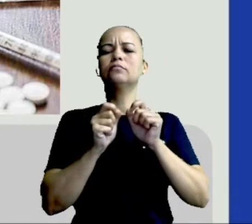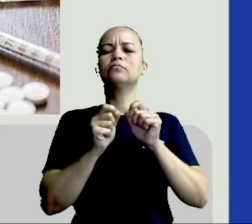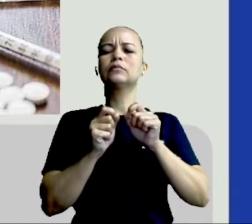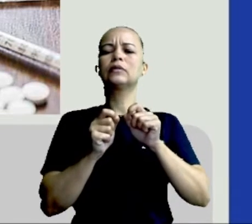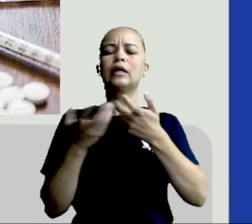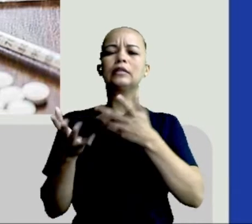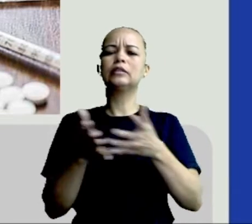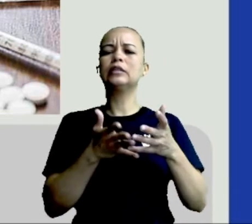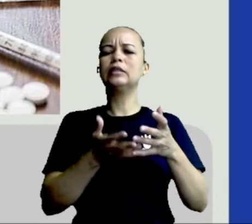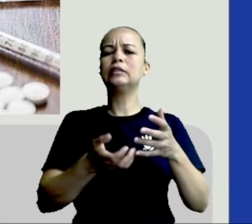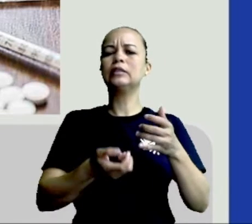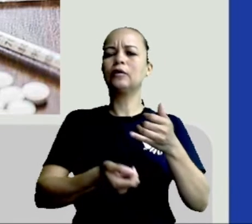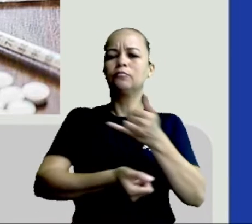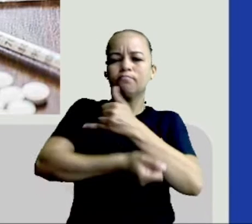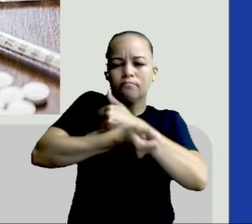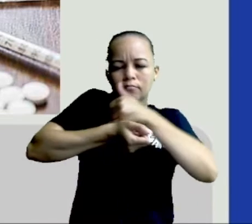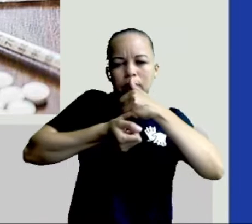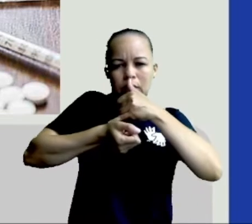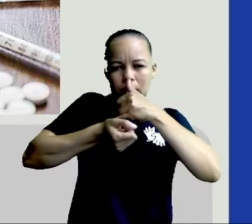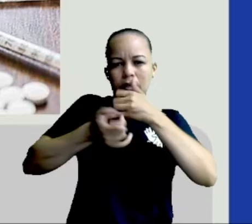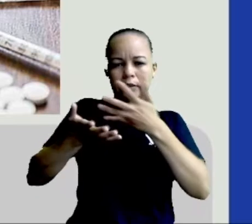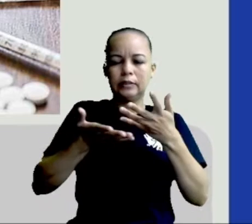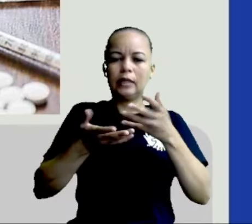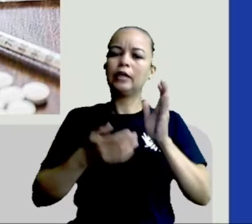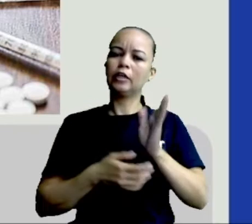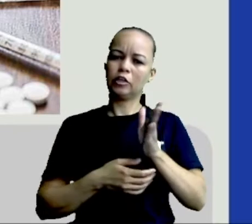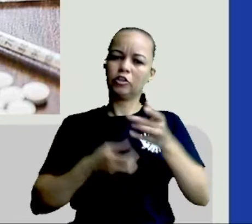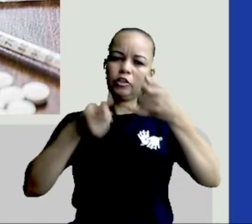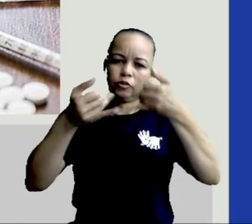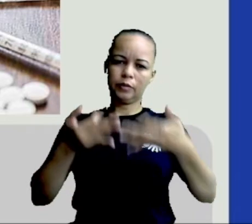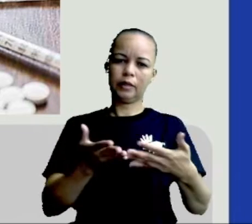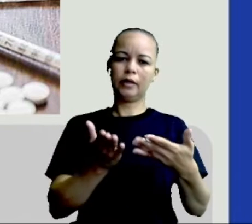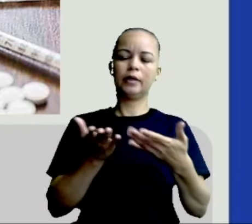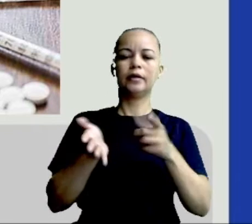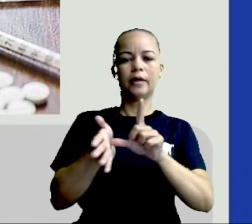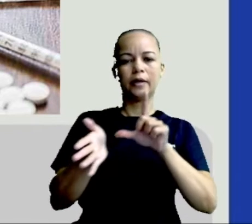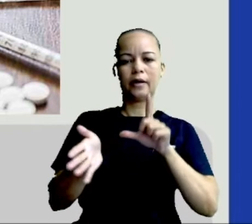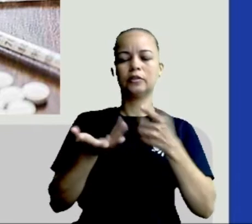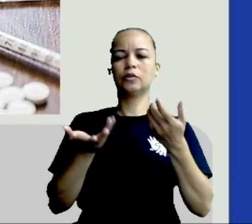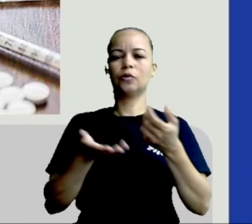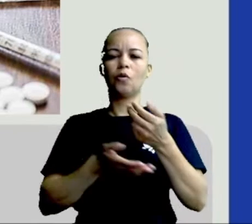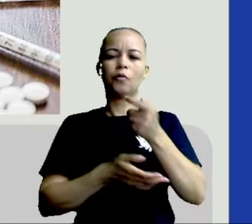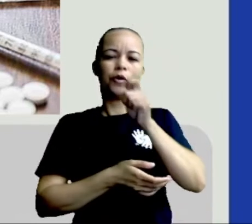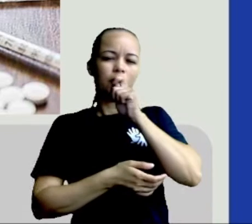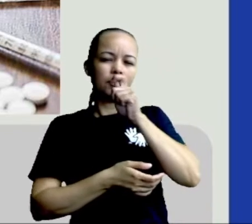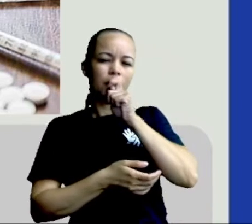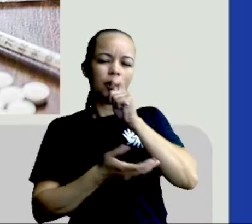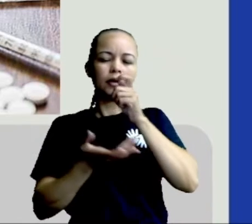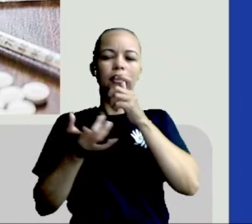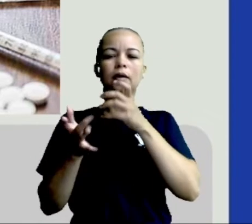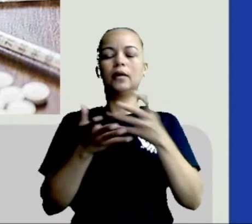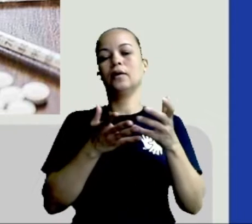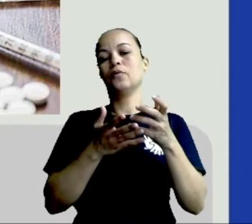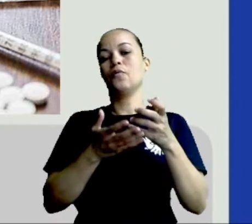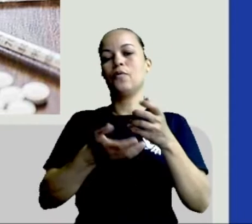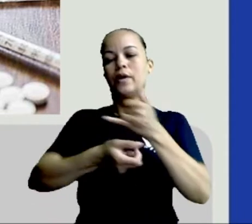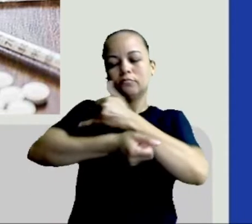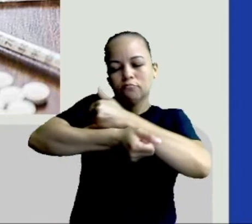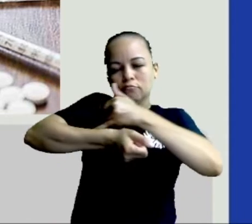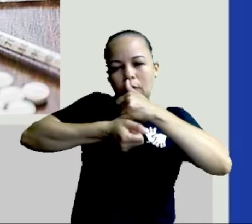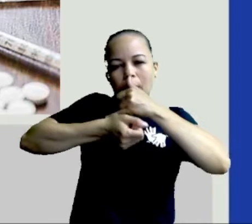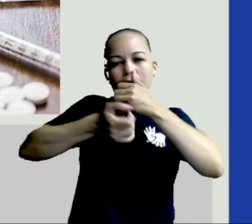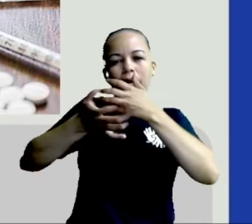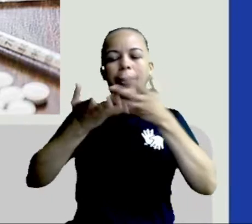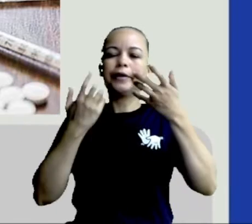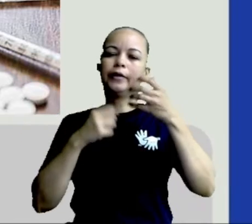parte delas são as drogas ilícitas, que eu já tinha citado para vocês, como a maconha, a cocaína, o LSD. Todas